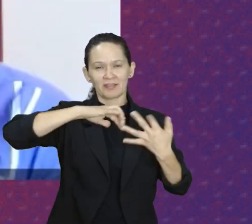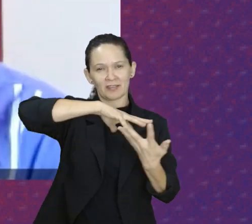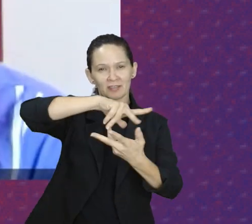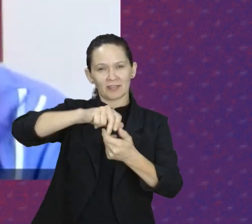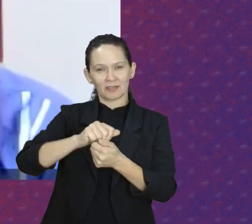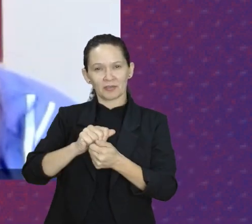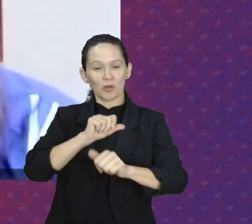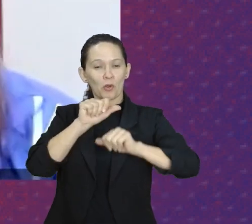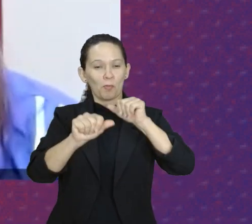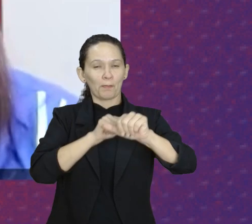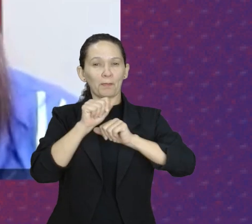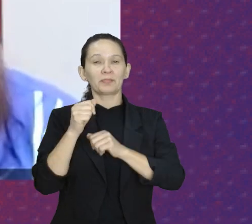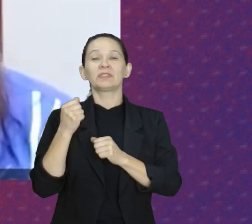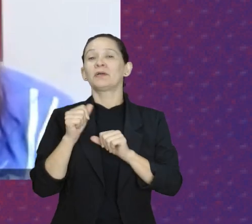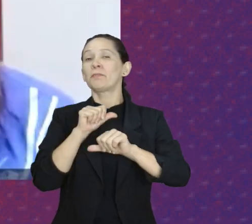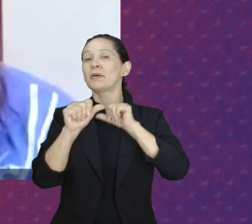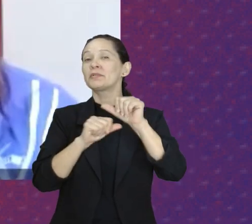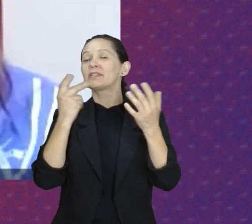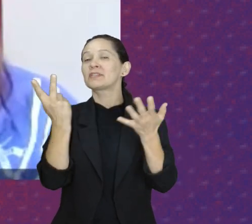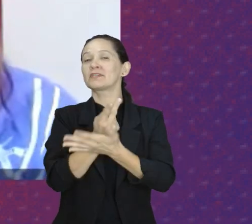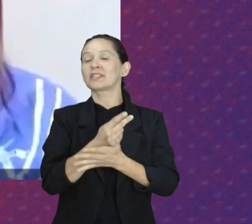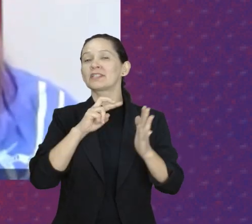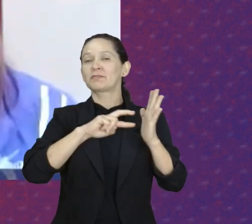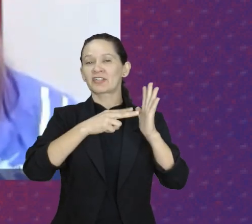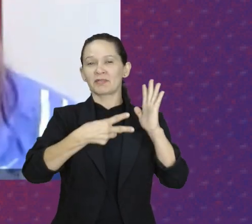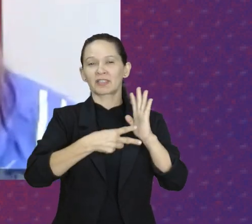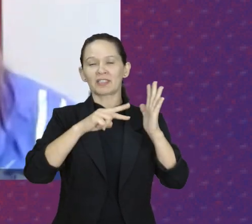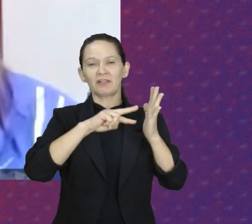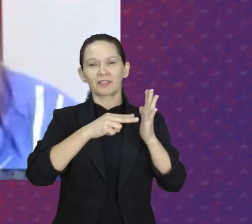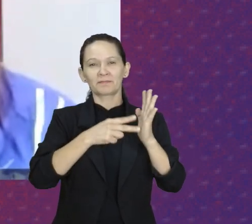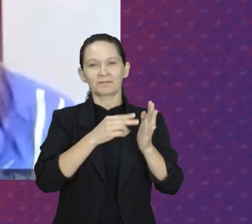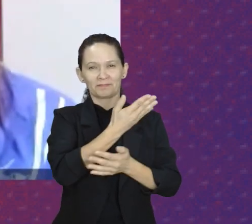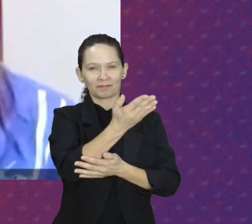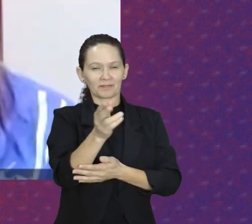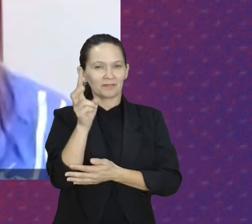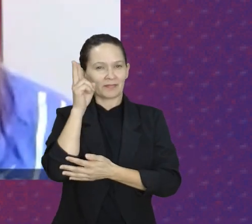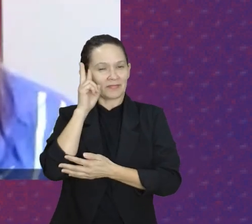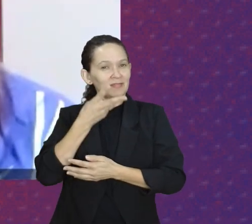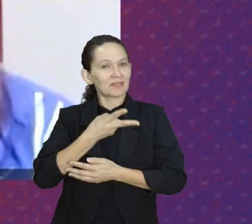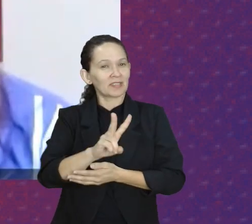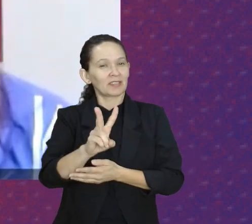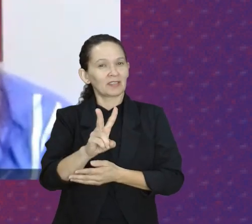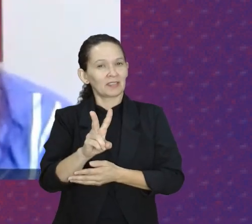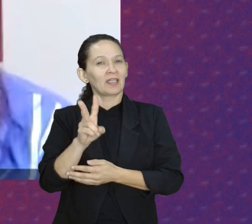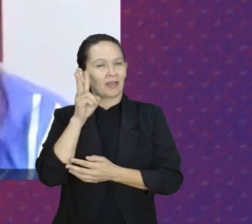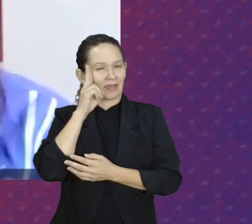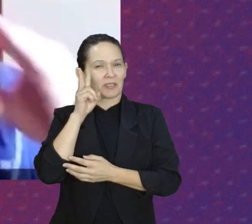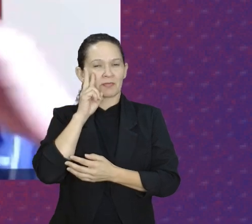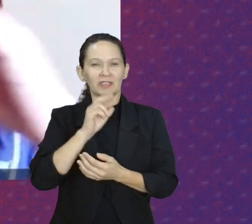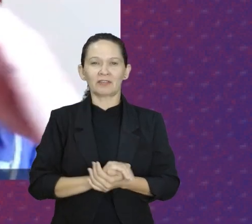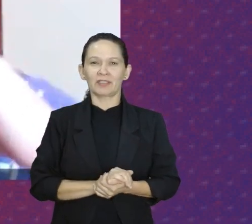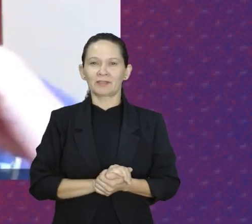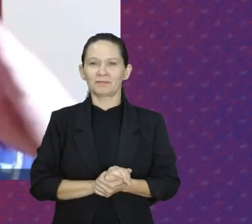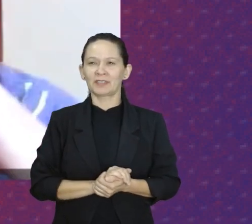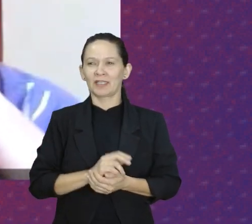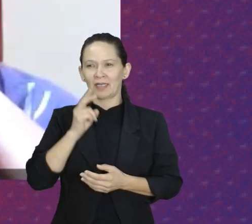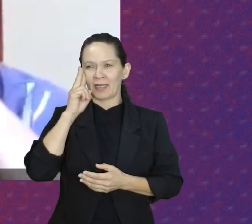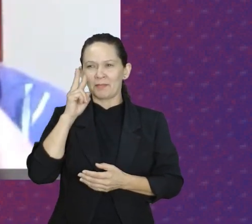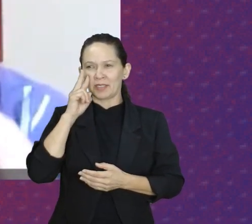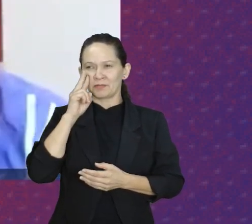transição demográfica. Que é isso? Acho que vocês lembram sempre das pirâmides,